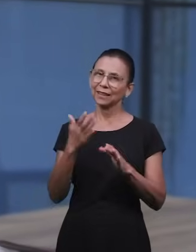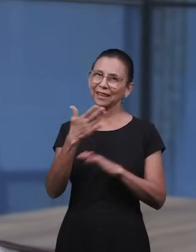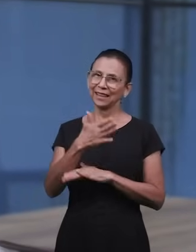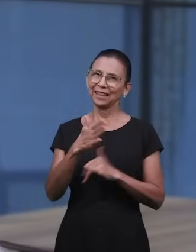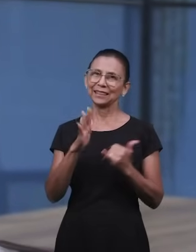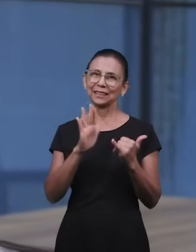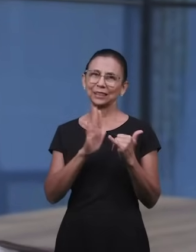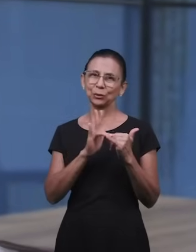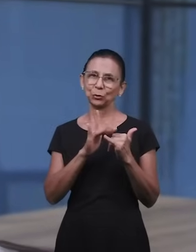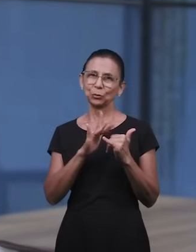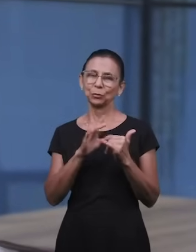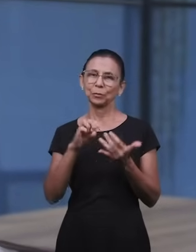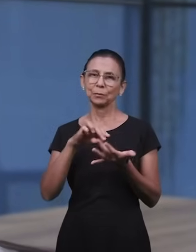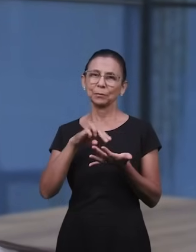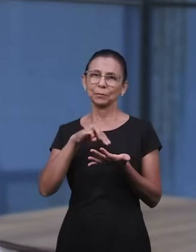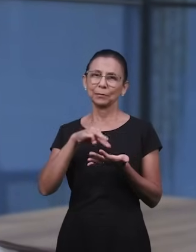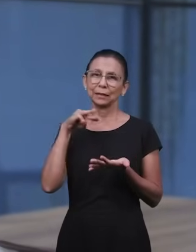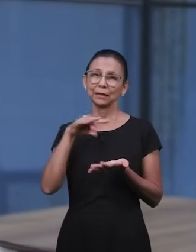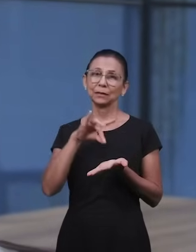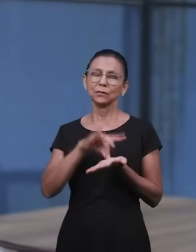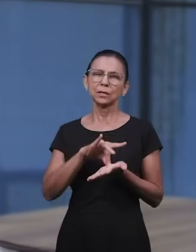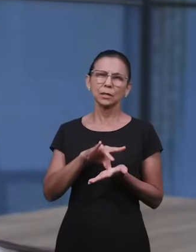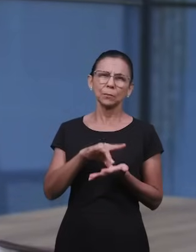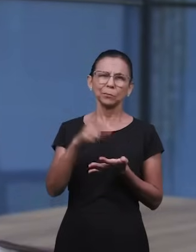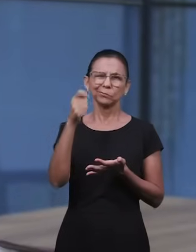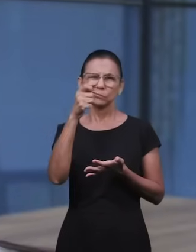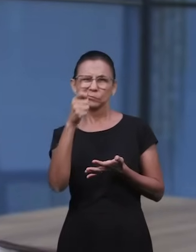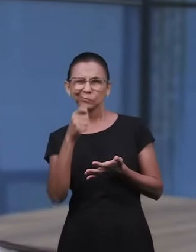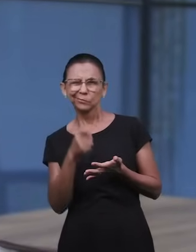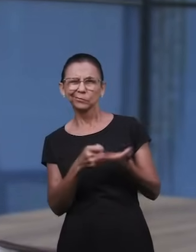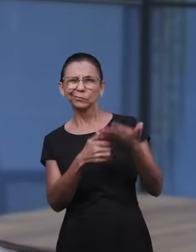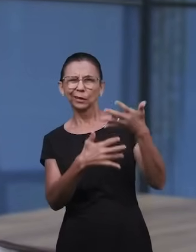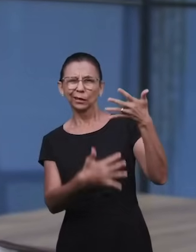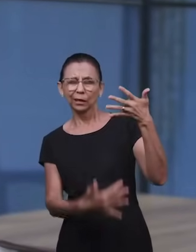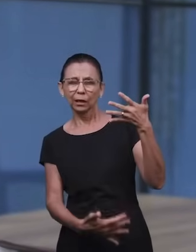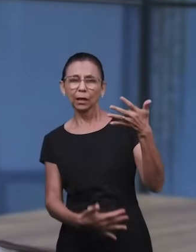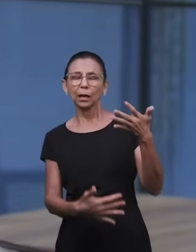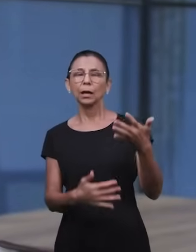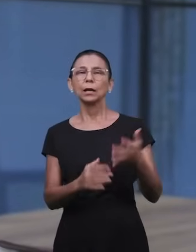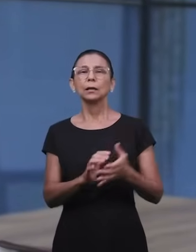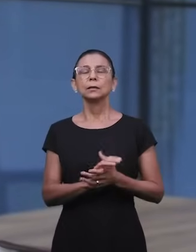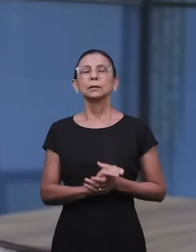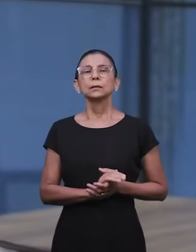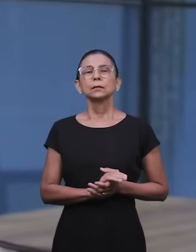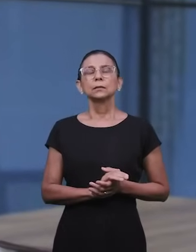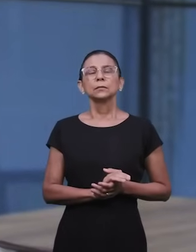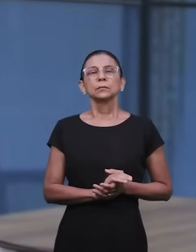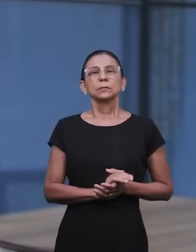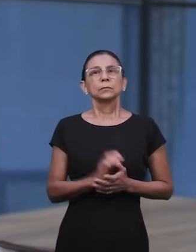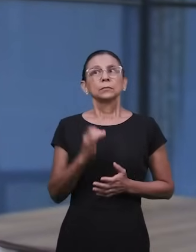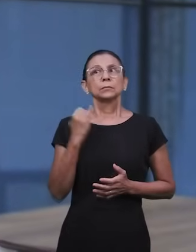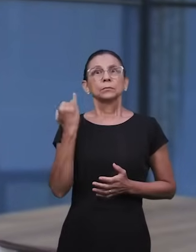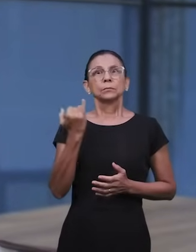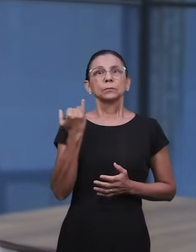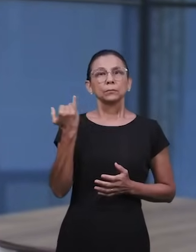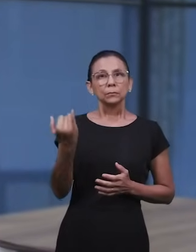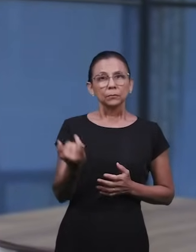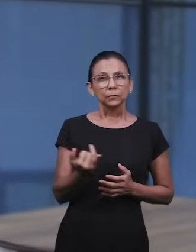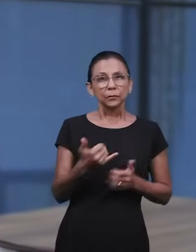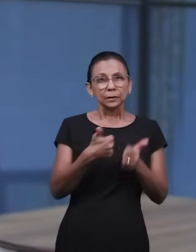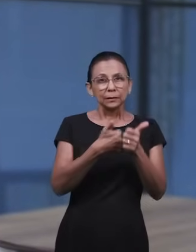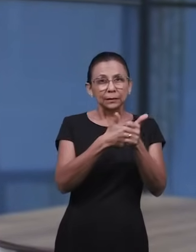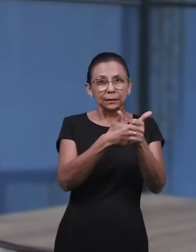pode acessar o canal oficial da igreja e lá fazer uma busca por estes assuntos, que é de suma importância você seguir